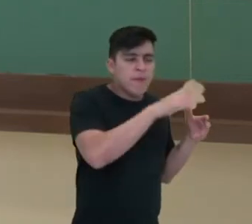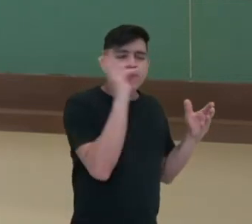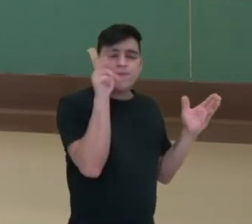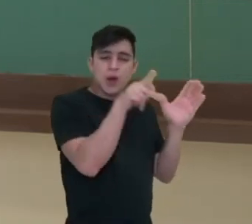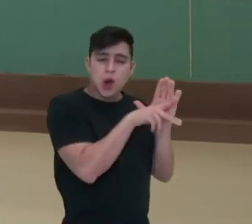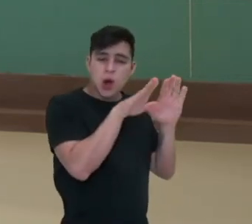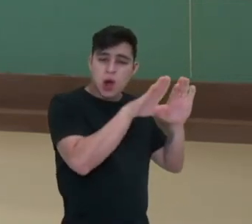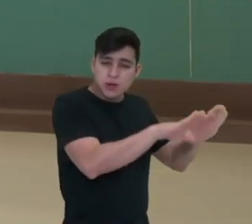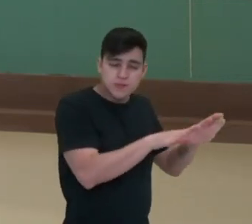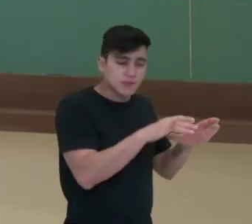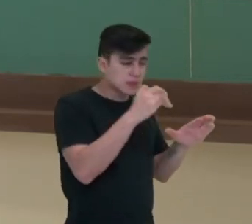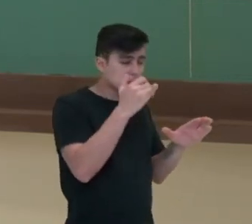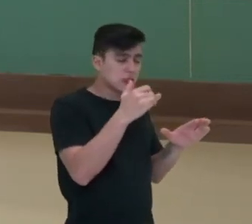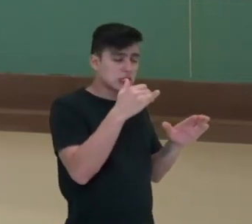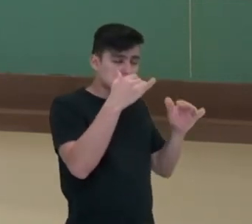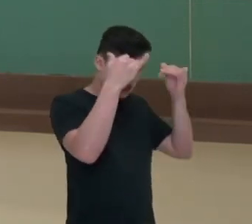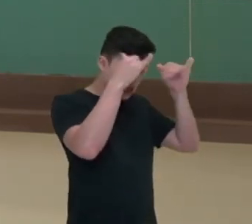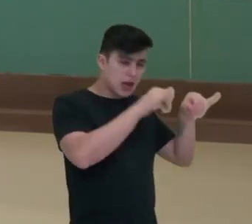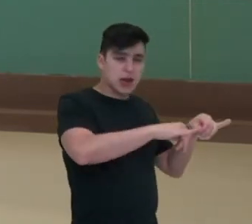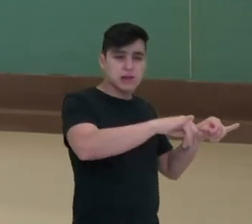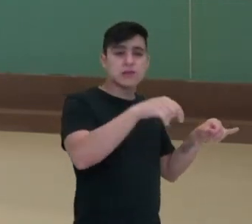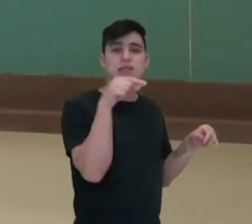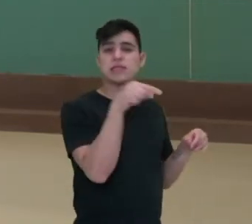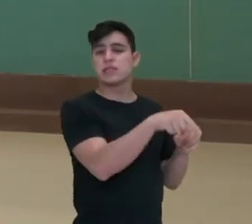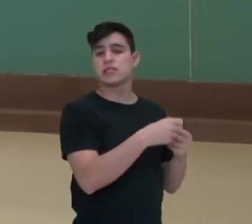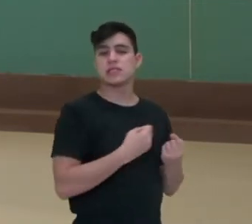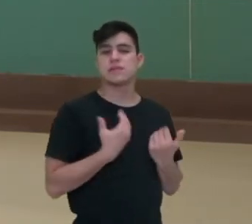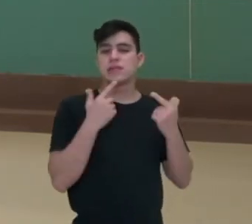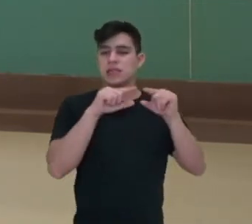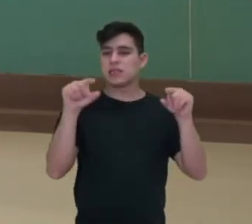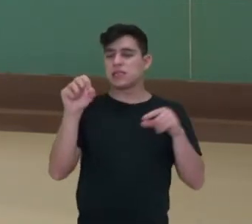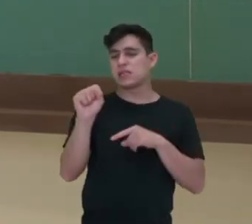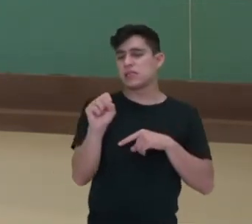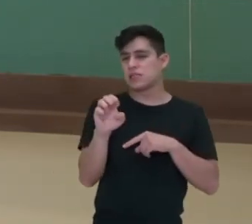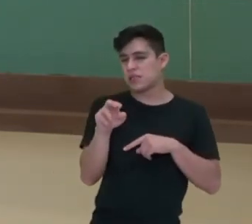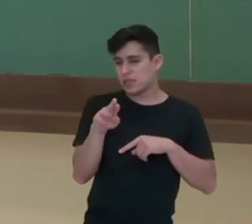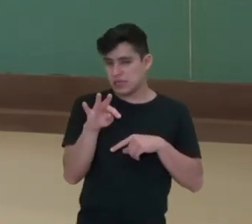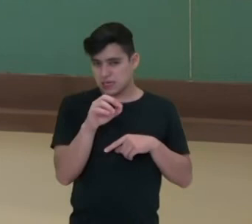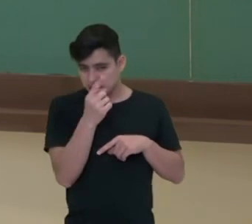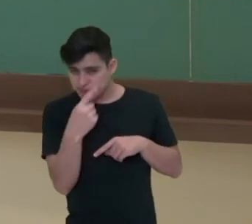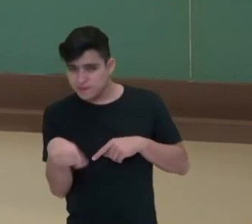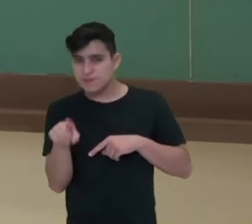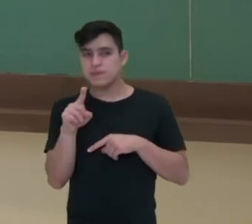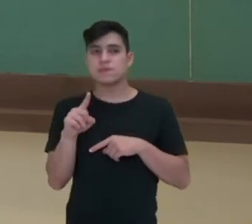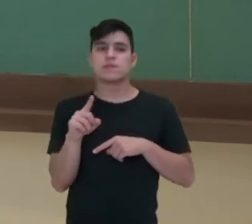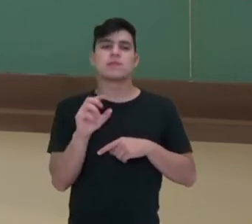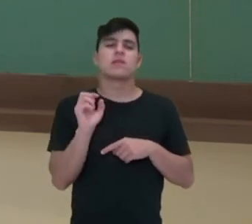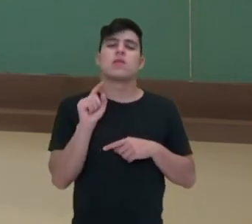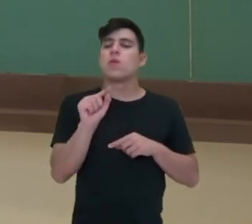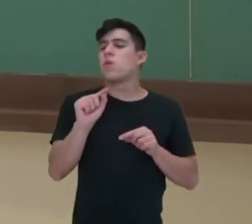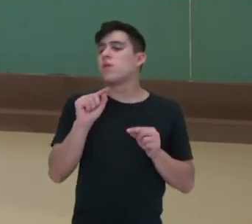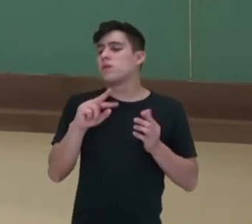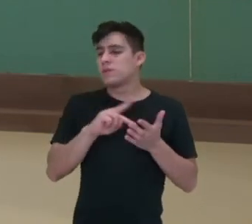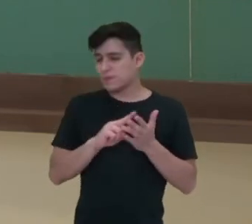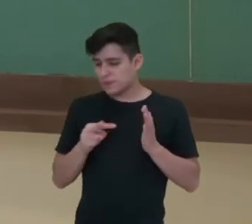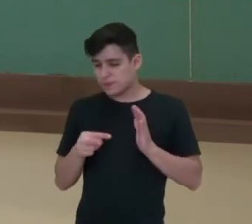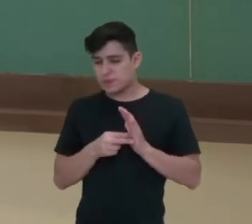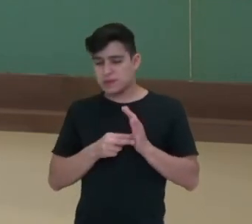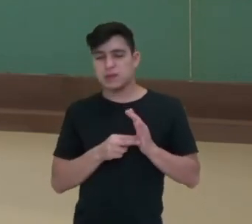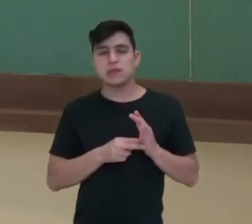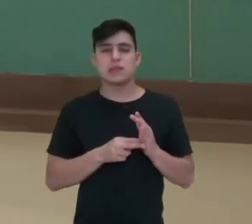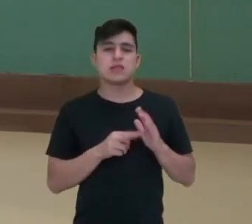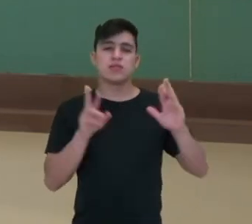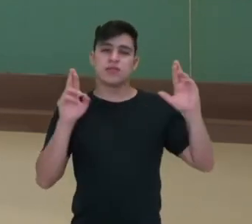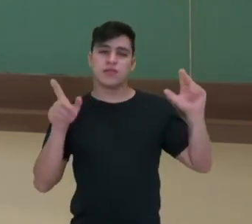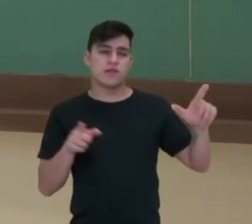criação de gado. E é a partir daí que surge a expressão sertão. sendo essa expressão uma oposição direta